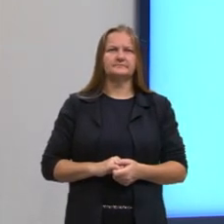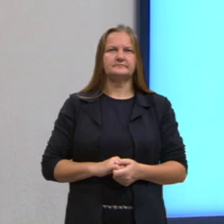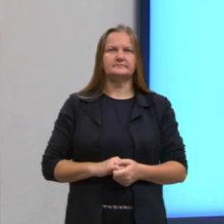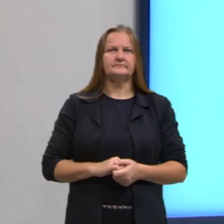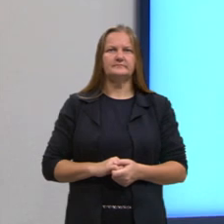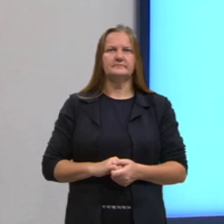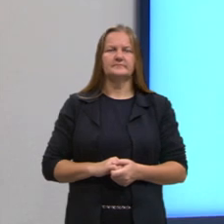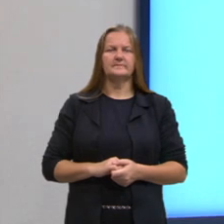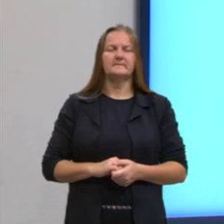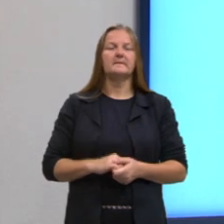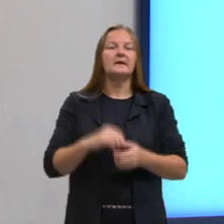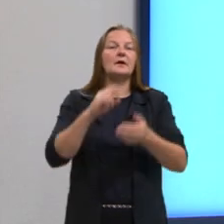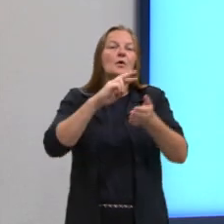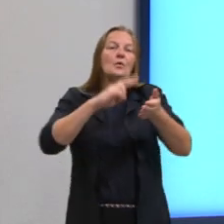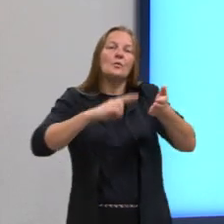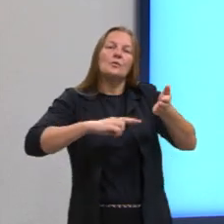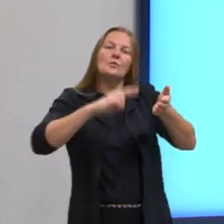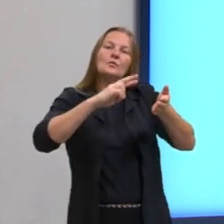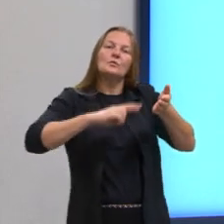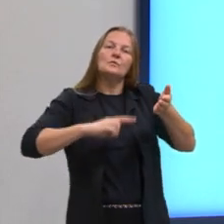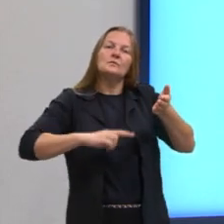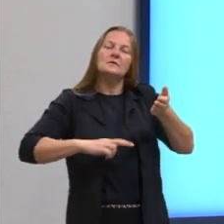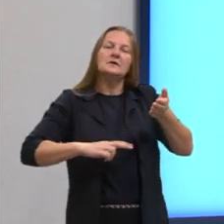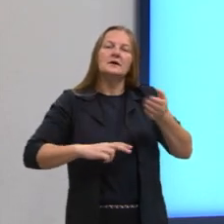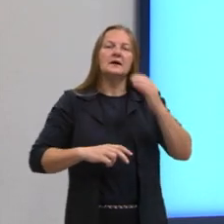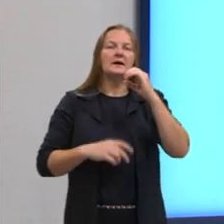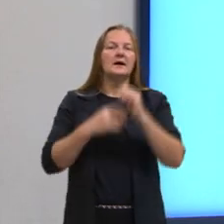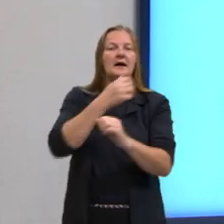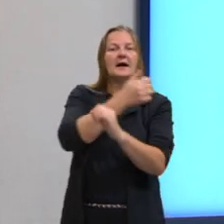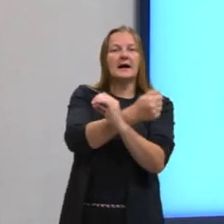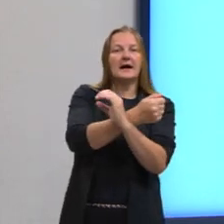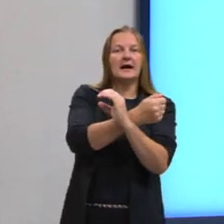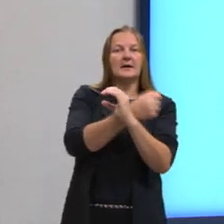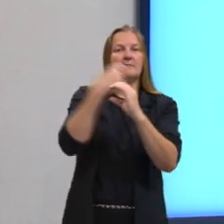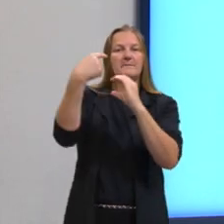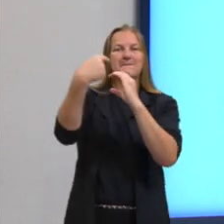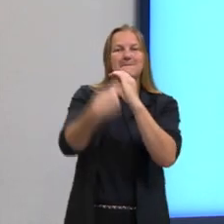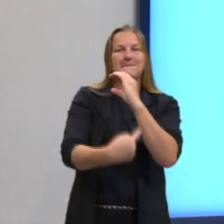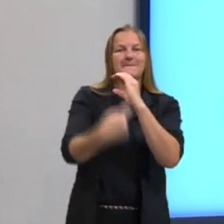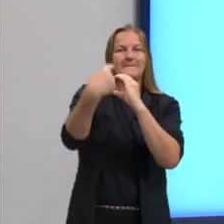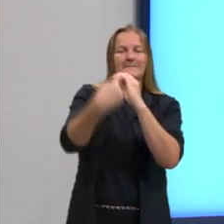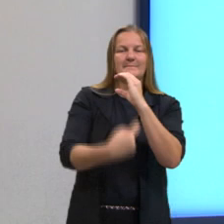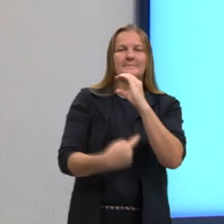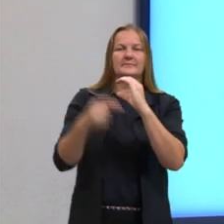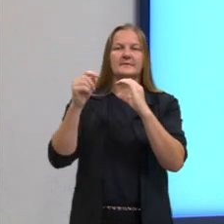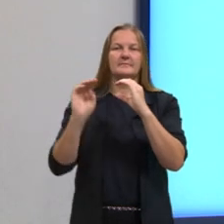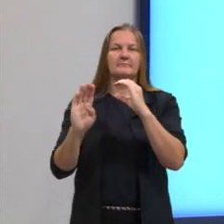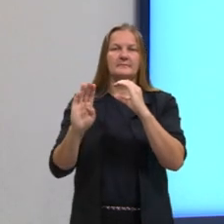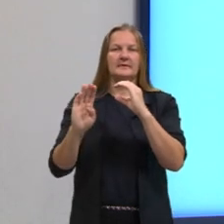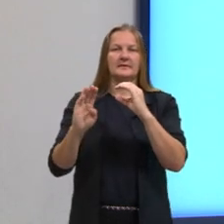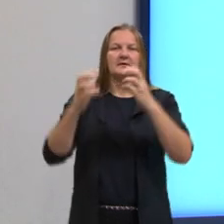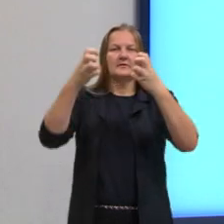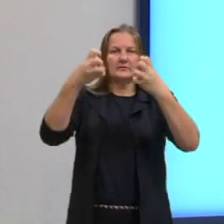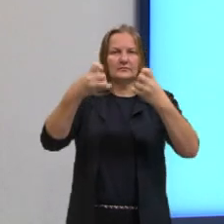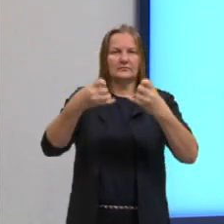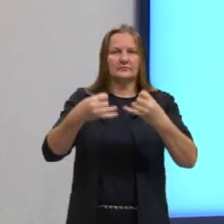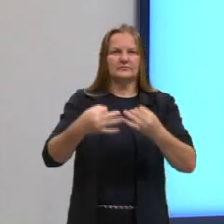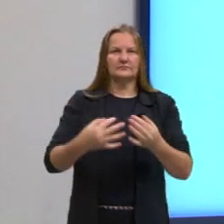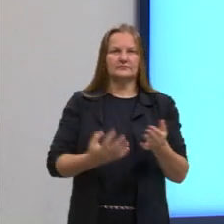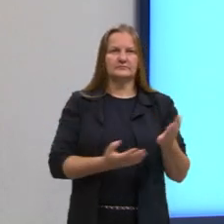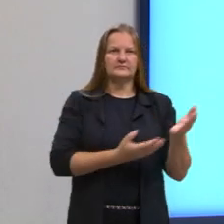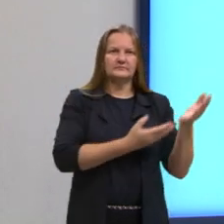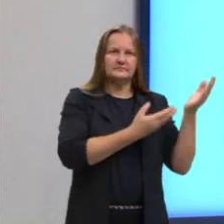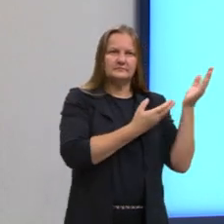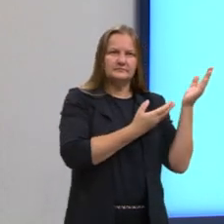Oi e a leitura é a não está contido em b e agora nós vamos fazer aquele exemplo ali